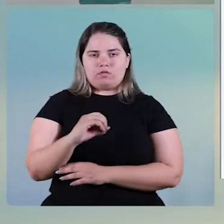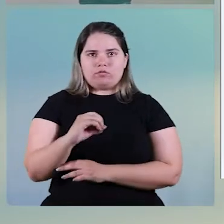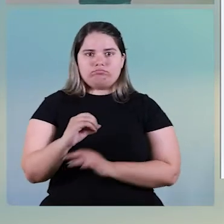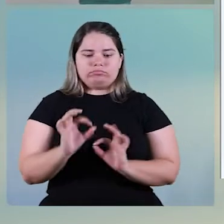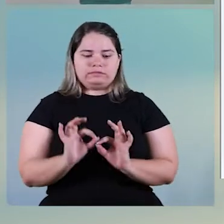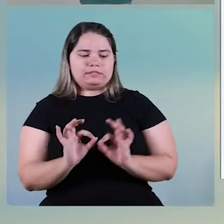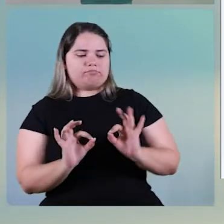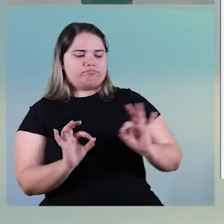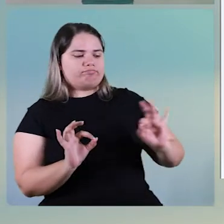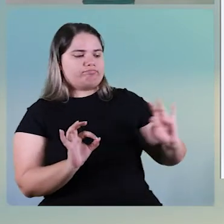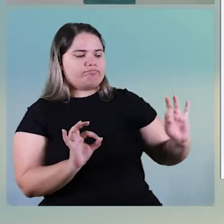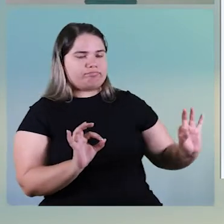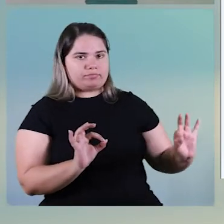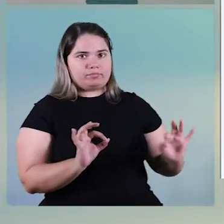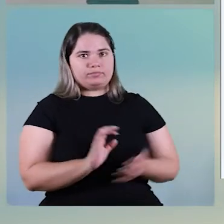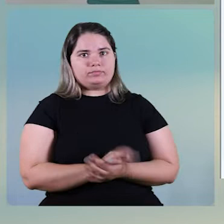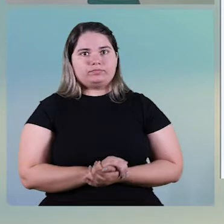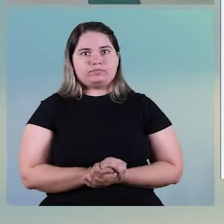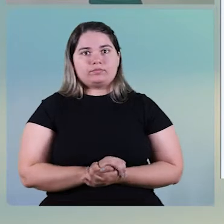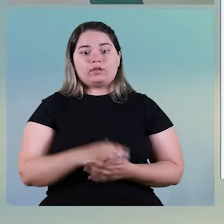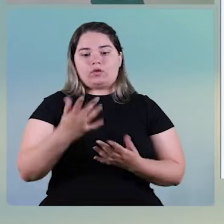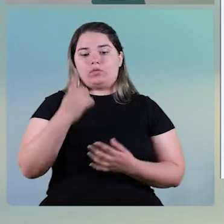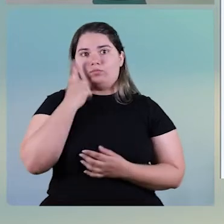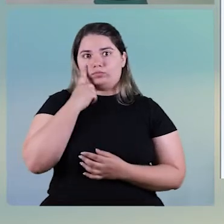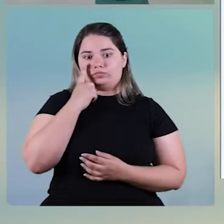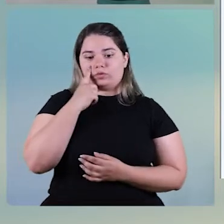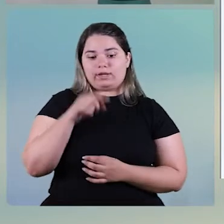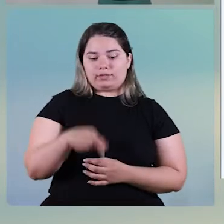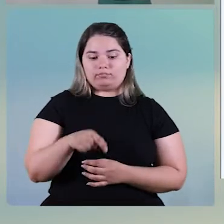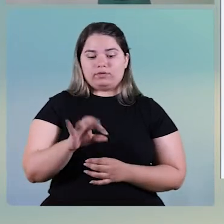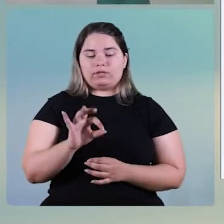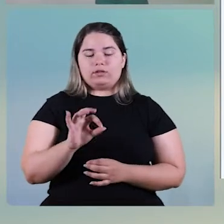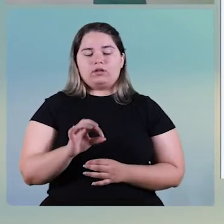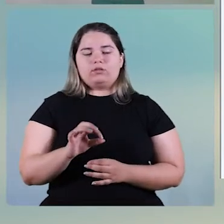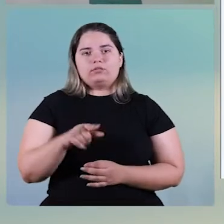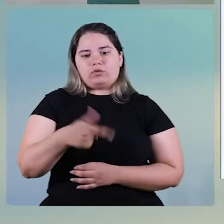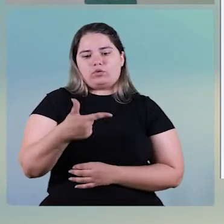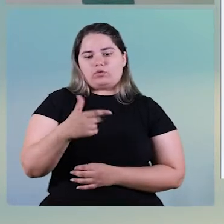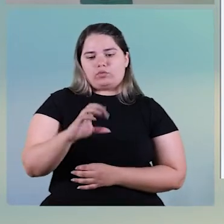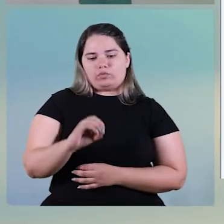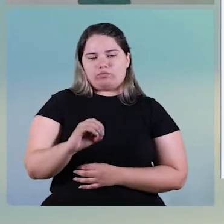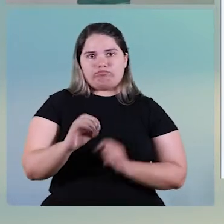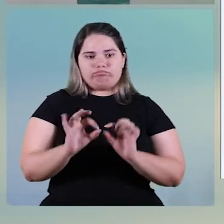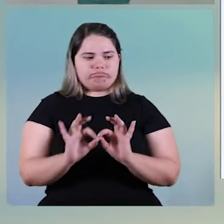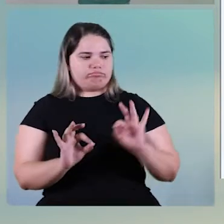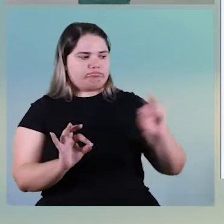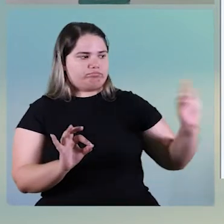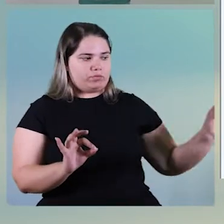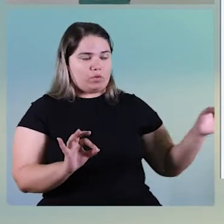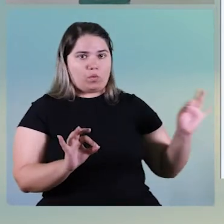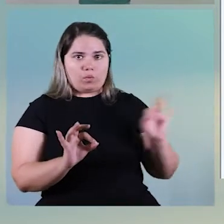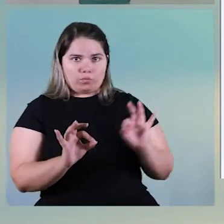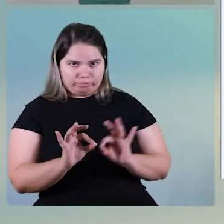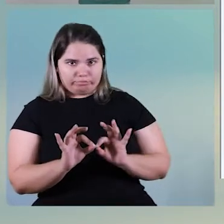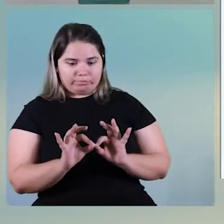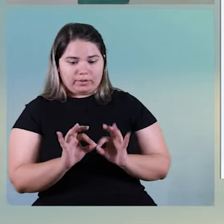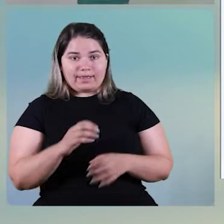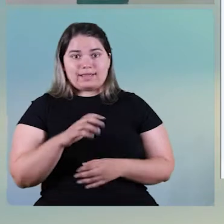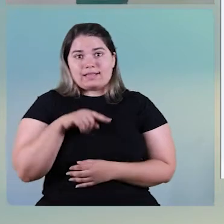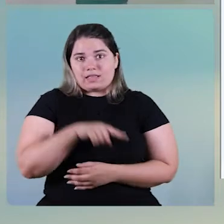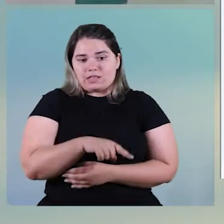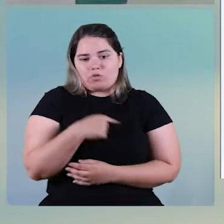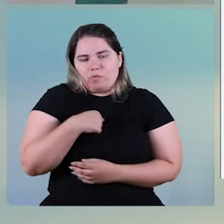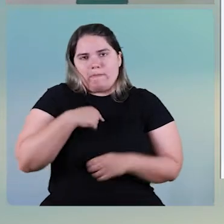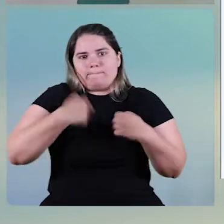depois voltou. Só que o que foi e voltou não interessa, o interessa é o final e o inicial. É como se ele tivesse saído